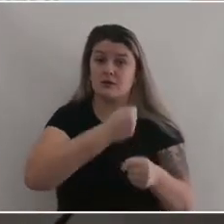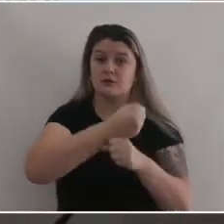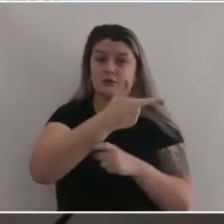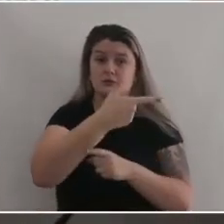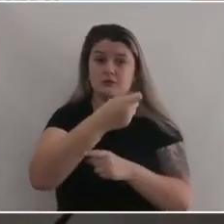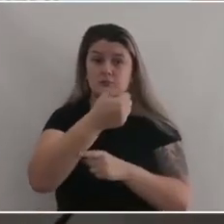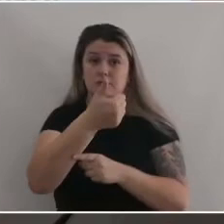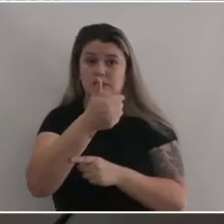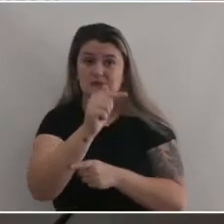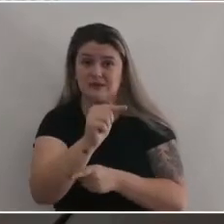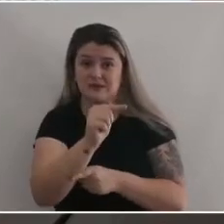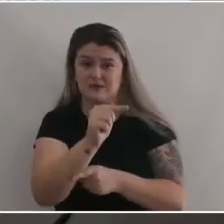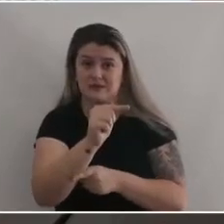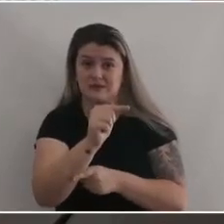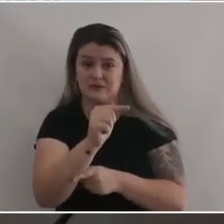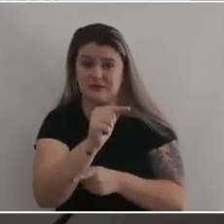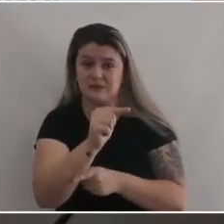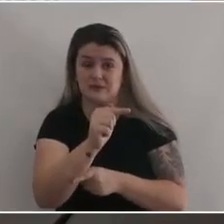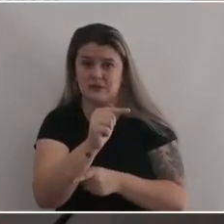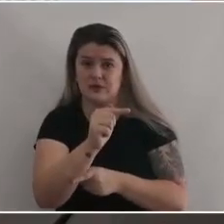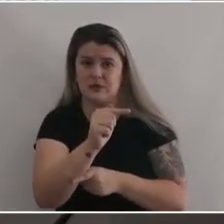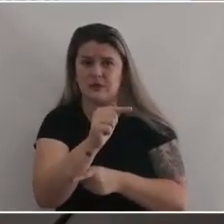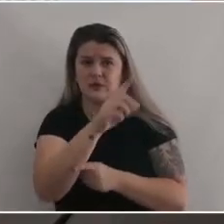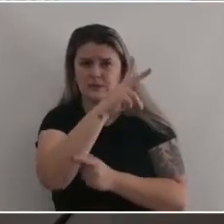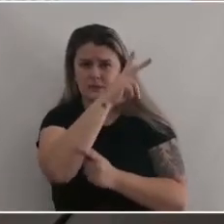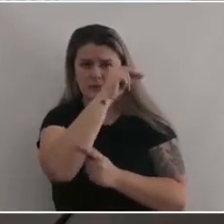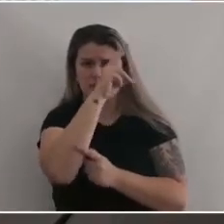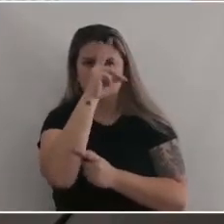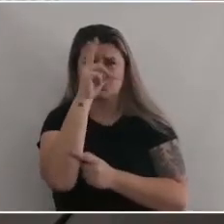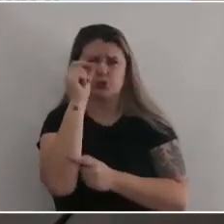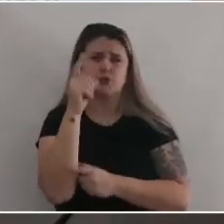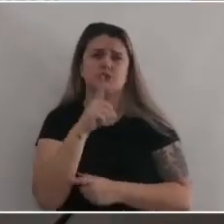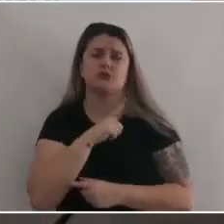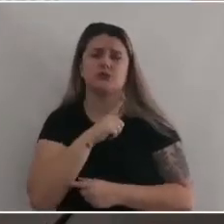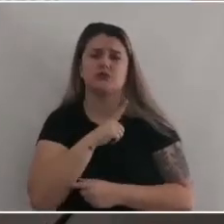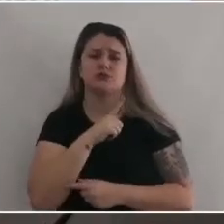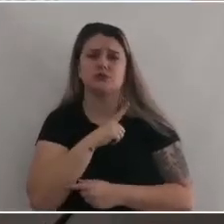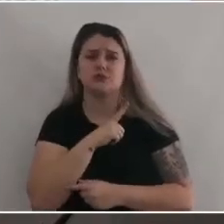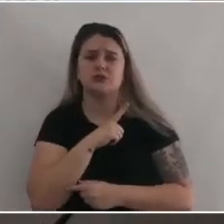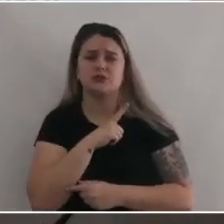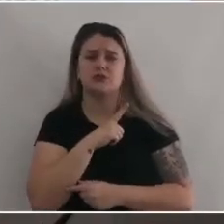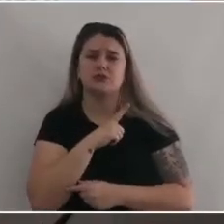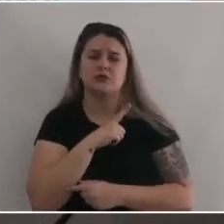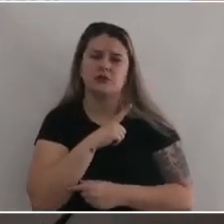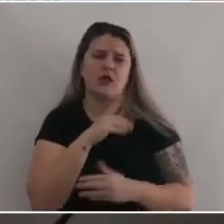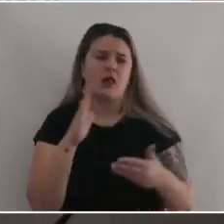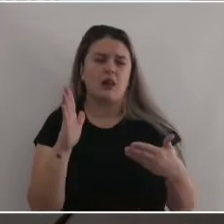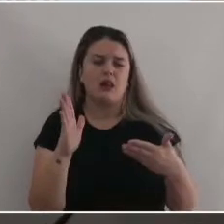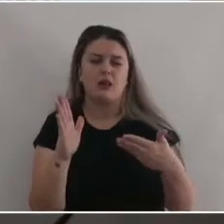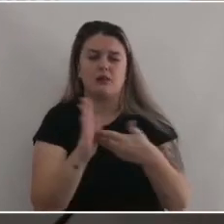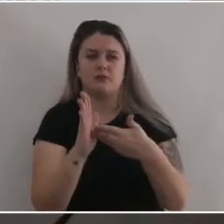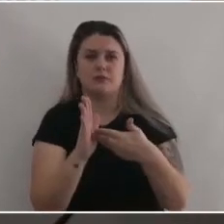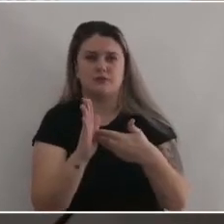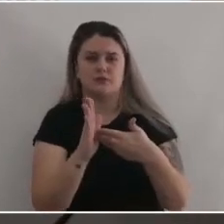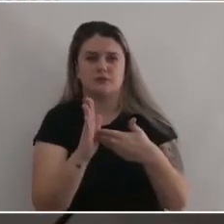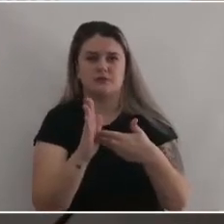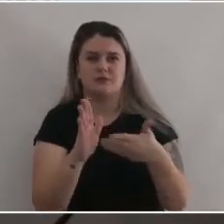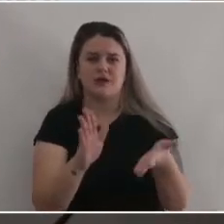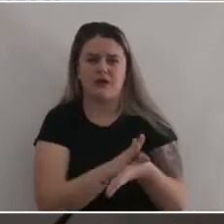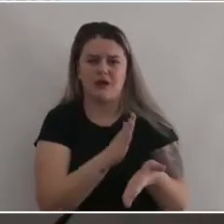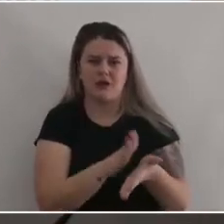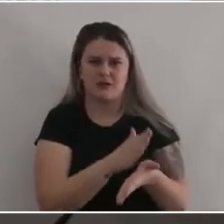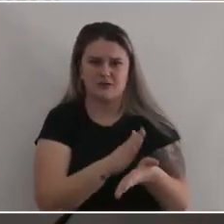2017, o Legislativo tinha um percentual legal, que é o limite da despesa,